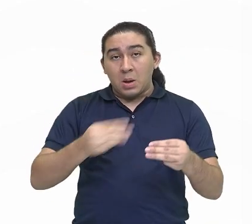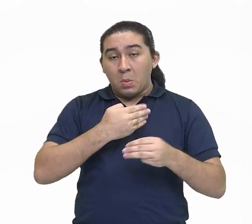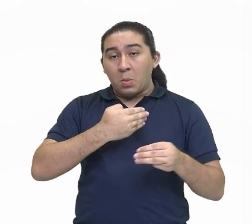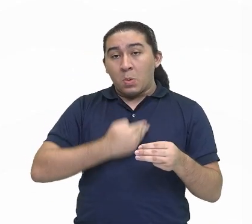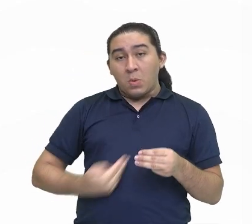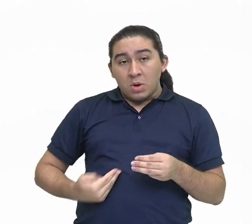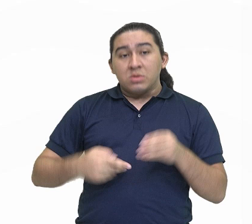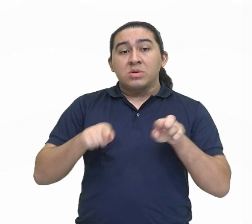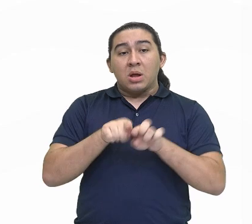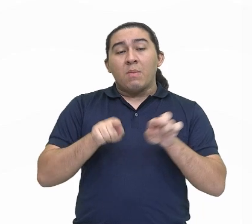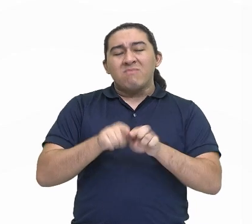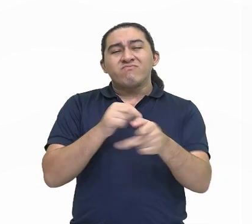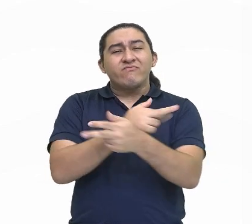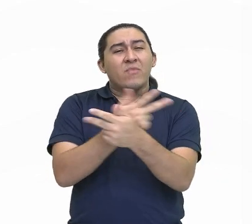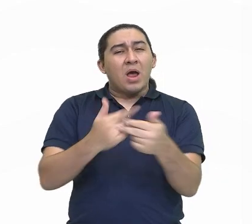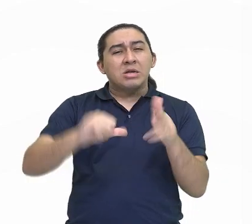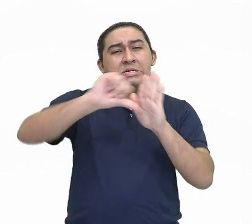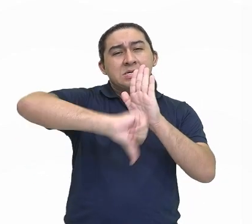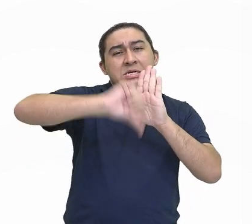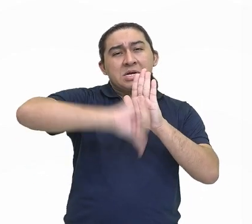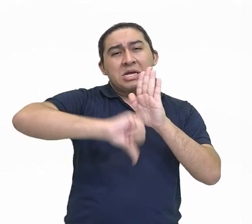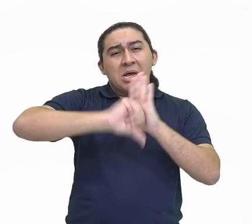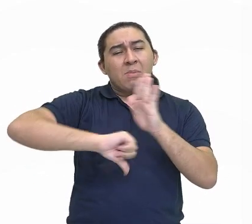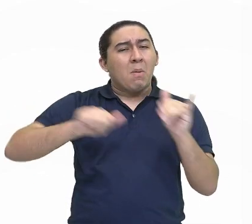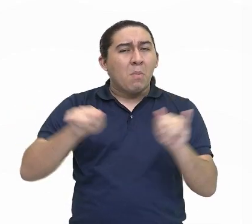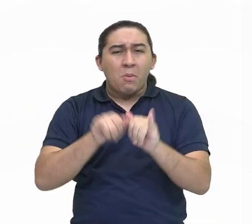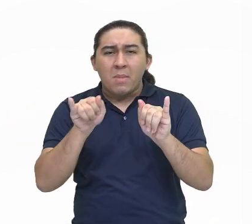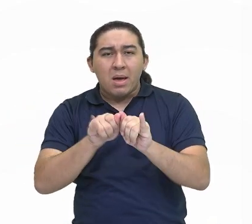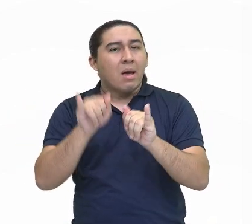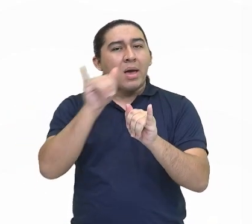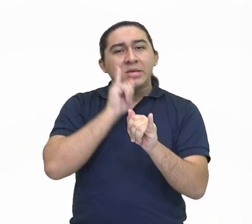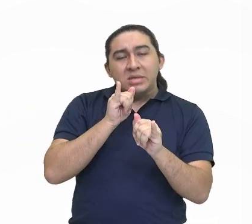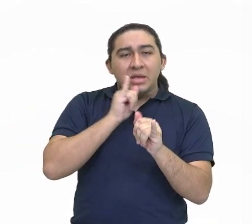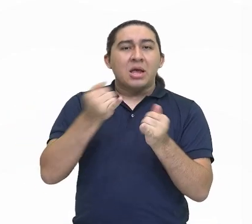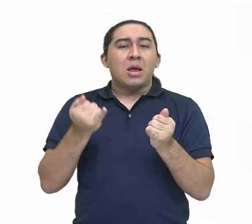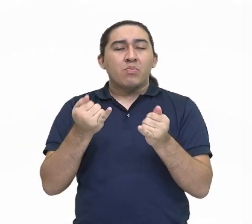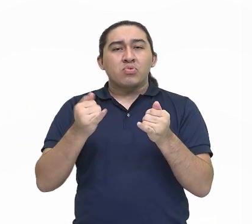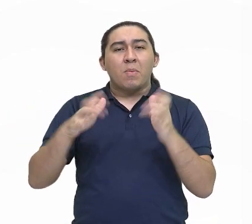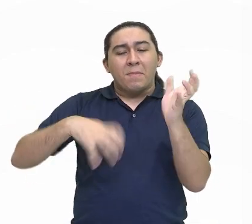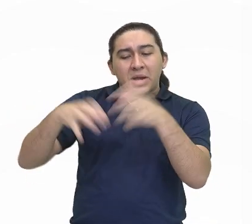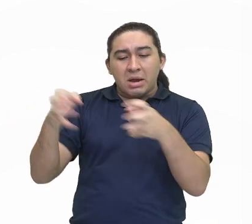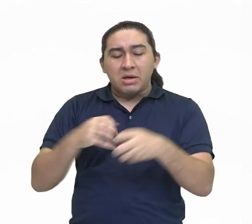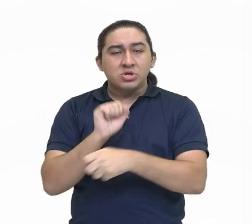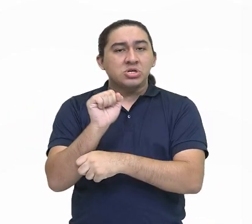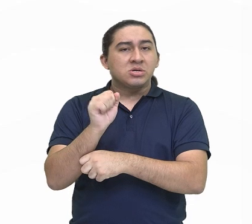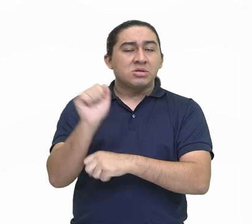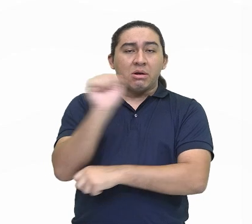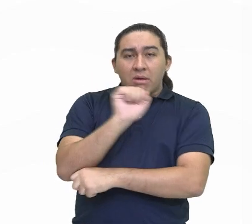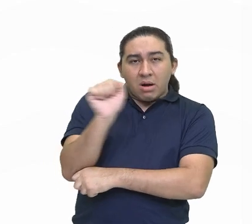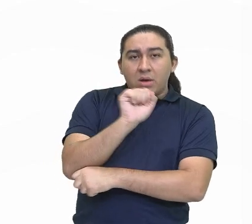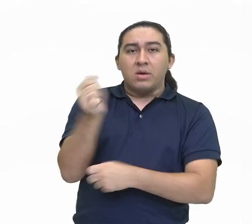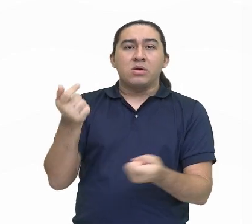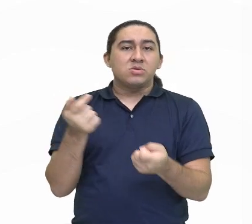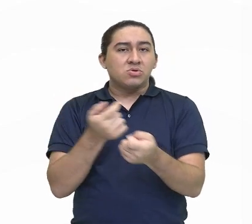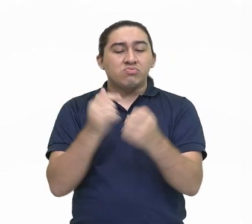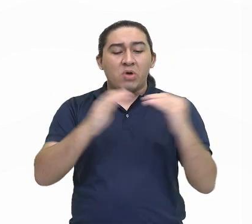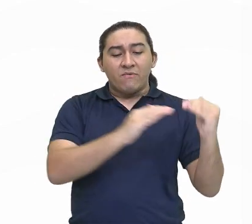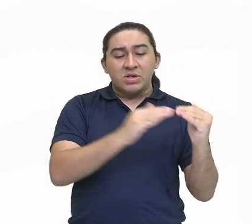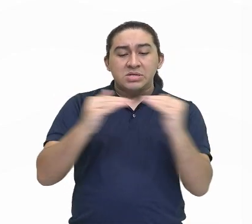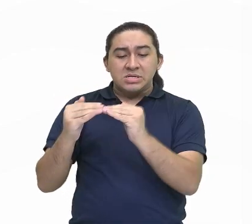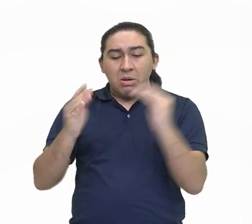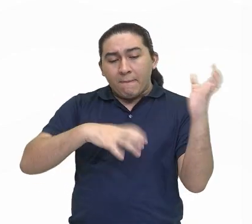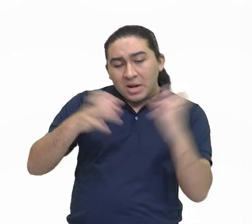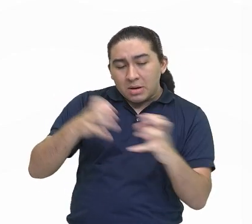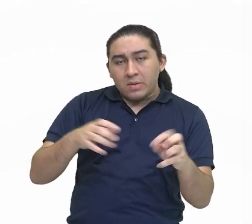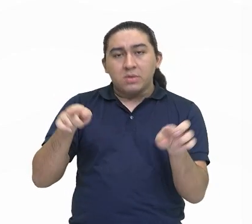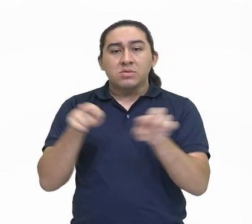por motivos banais, como brigas de trânsito, ciúmes, vinganças ou conflito entre vizinhos, ultrapassa dos